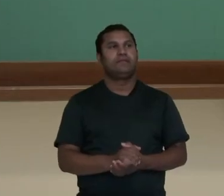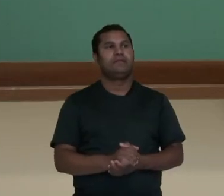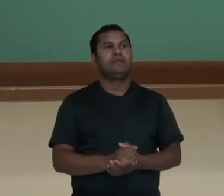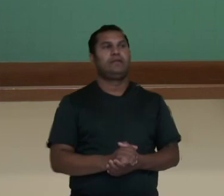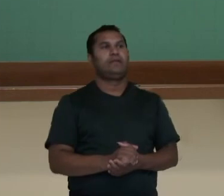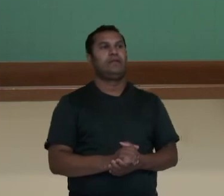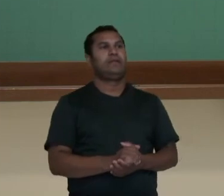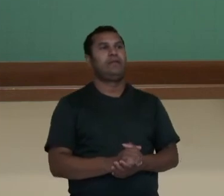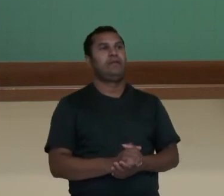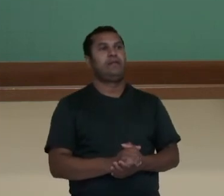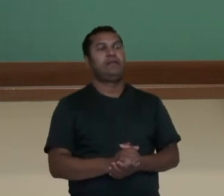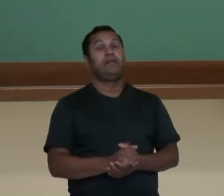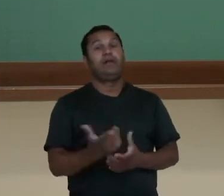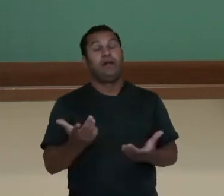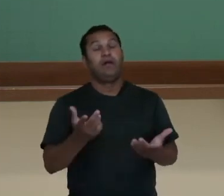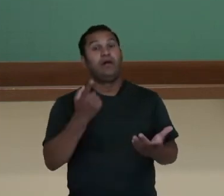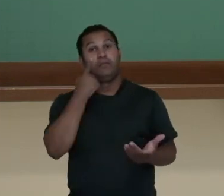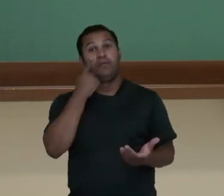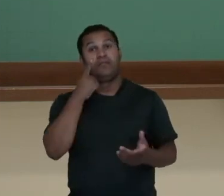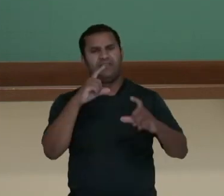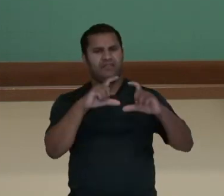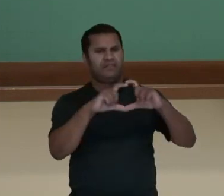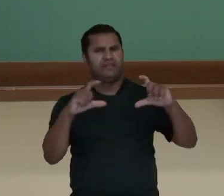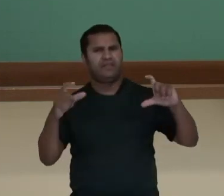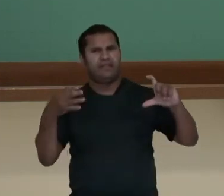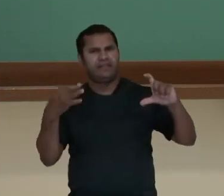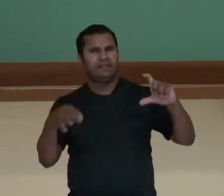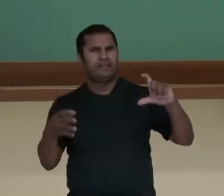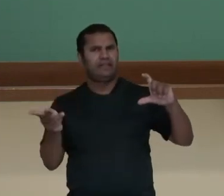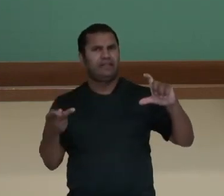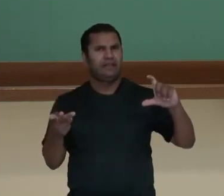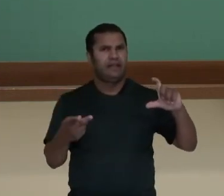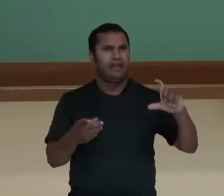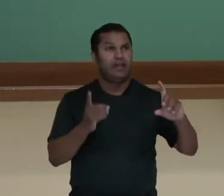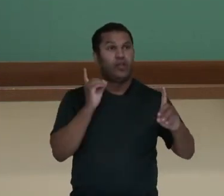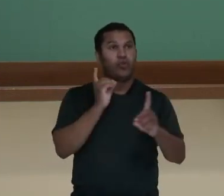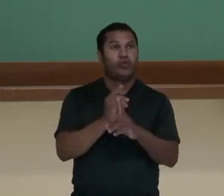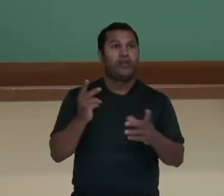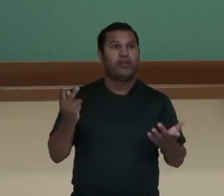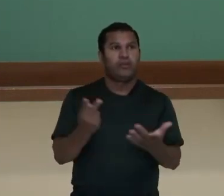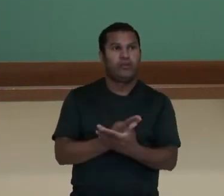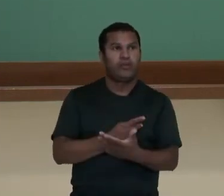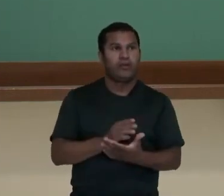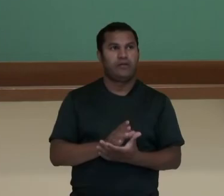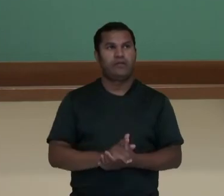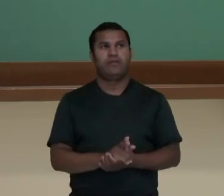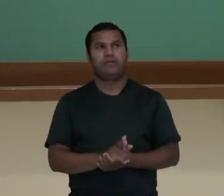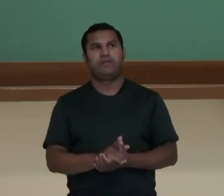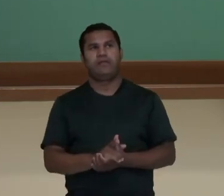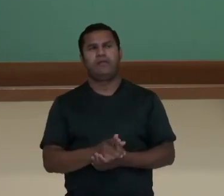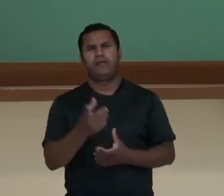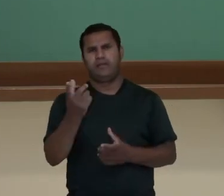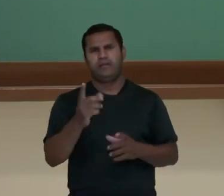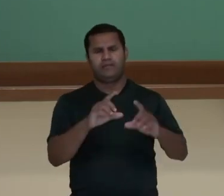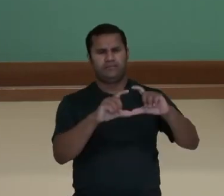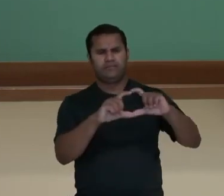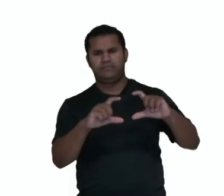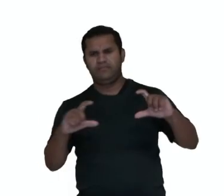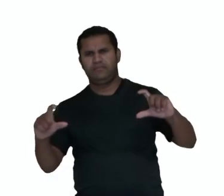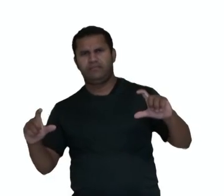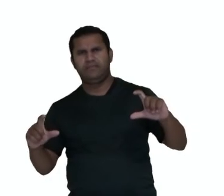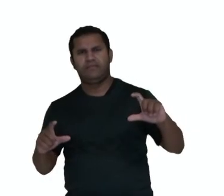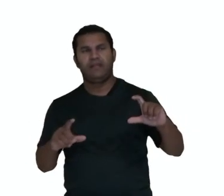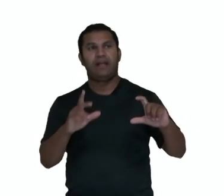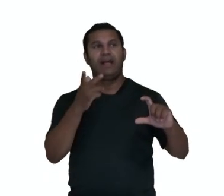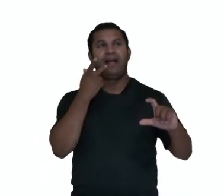Pessoal, vamos então corrigir a nossa atividade. Encontraram um erro na frase, né? Não foi um contato amigável